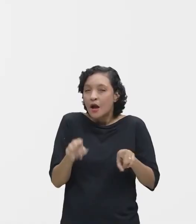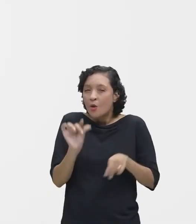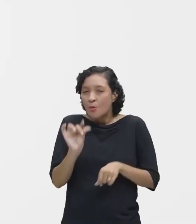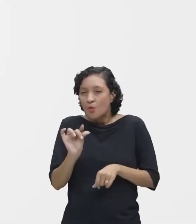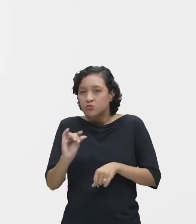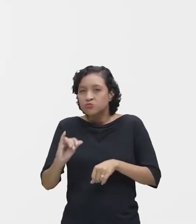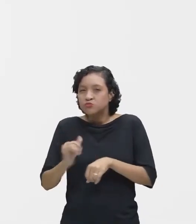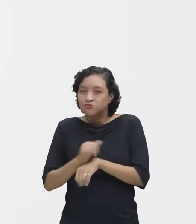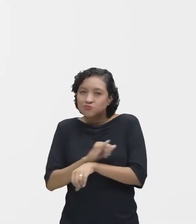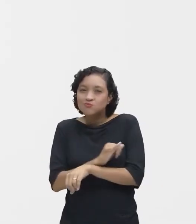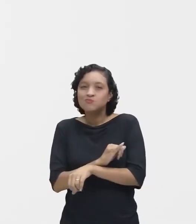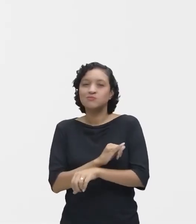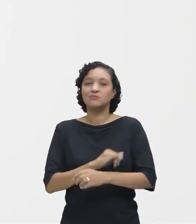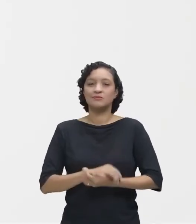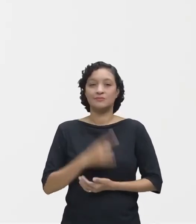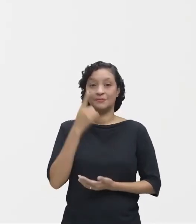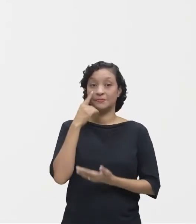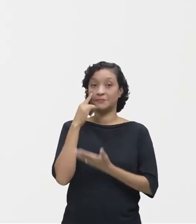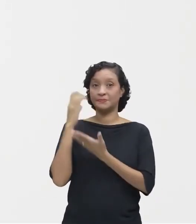cones.